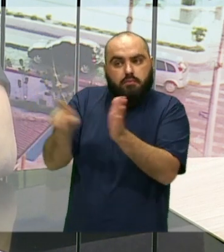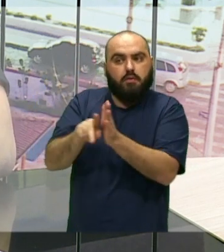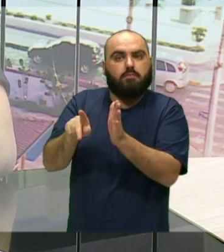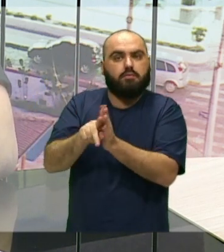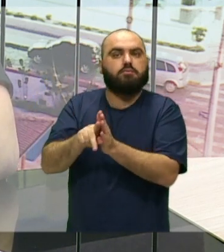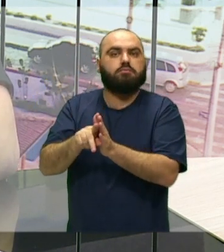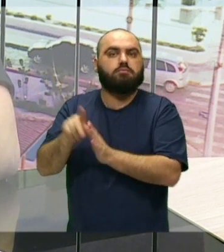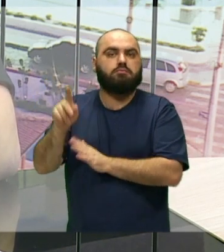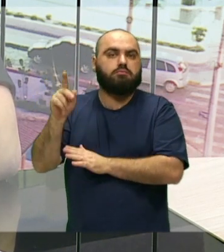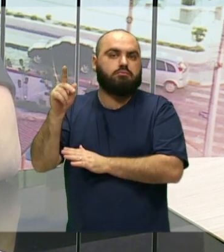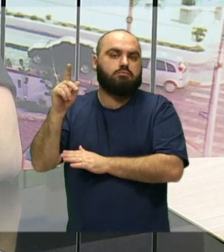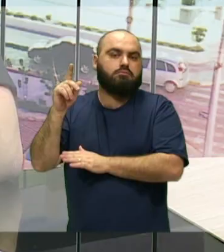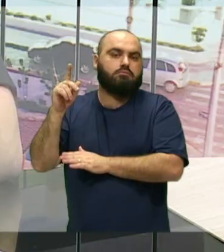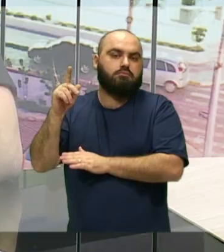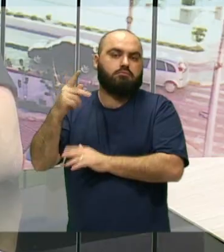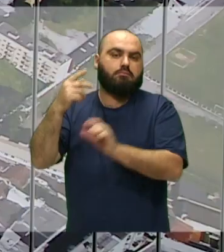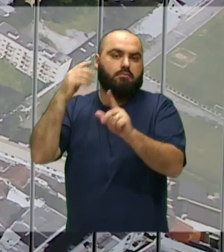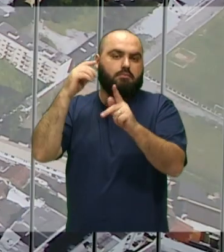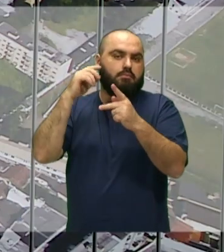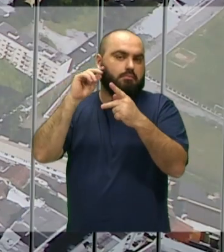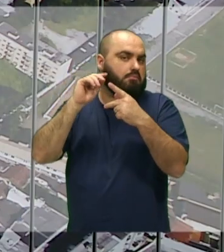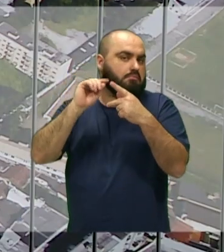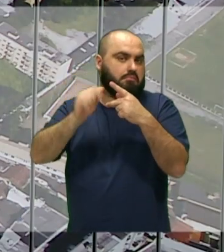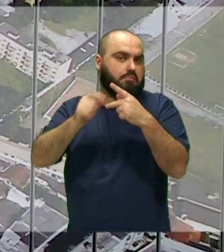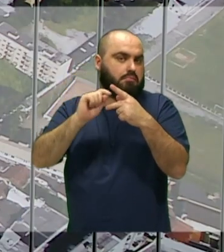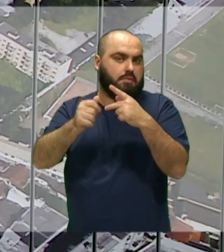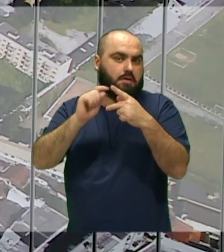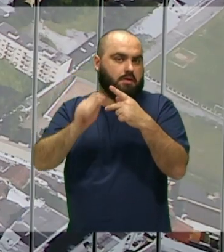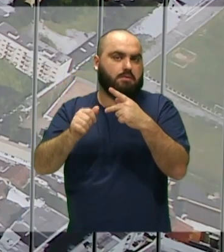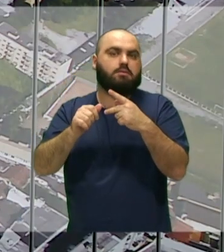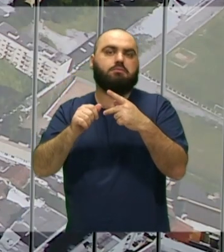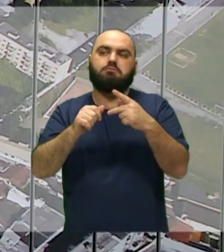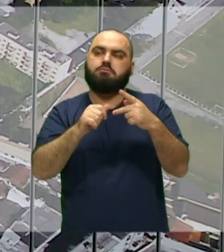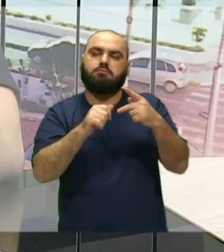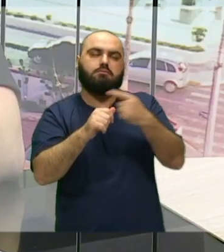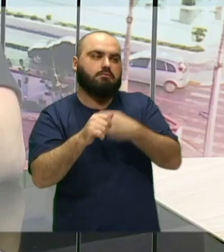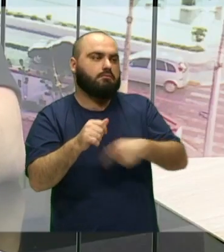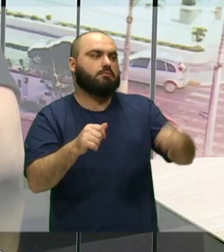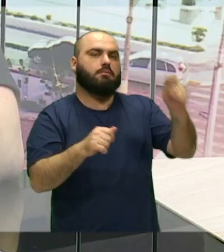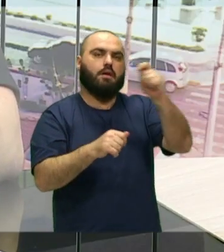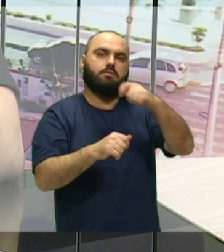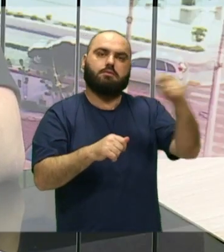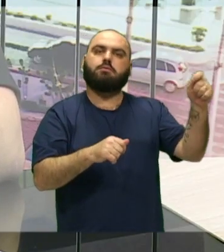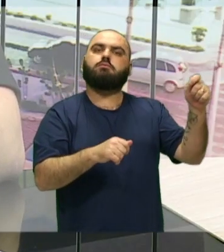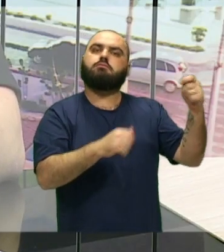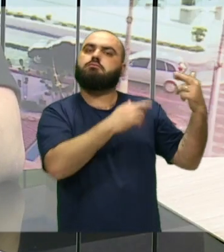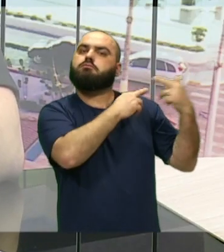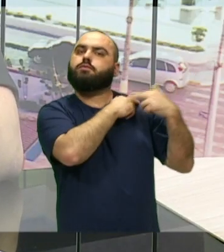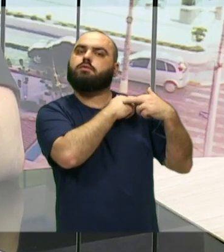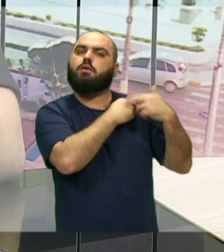servidores pudessem fazer um pix pra gente e aí a associação eh se responsabilizou por fazer essa